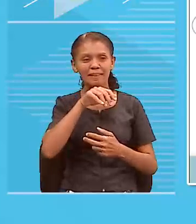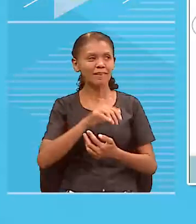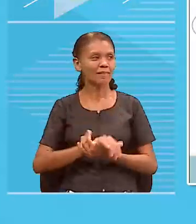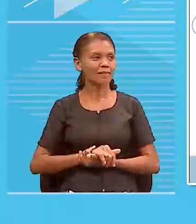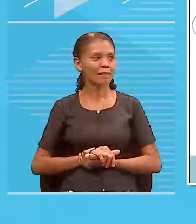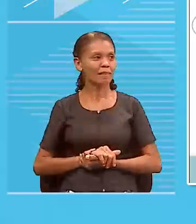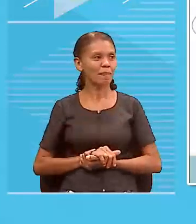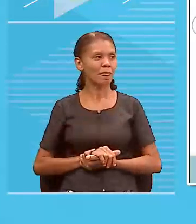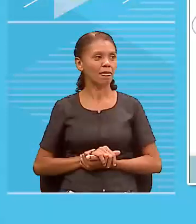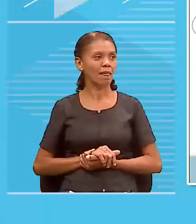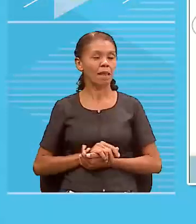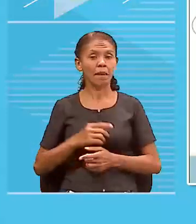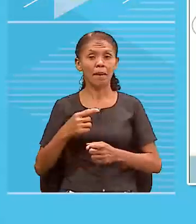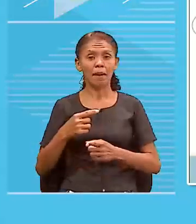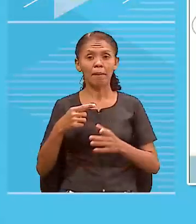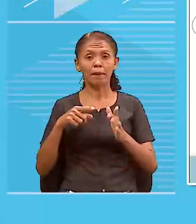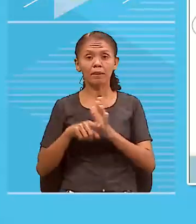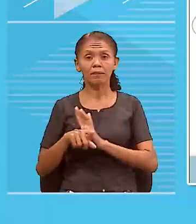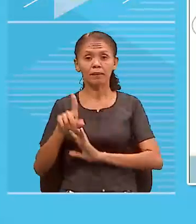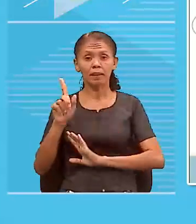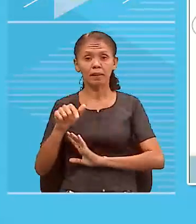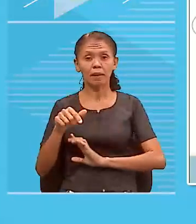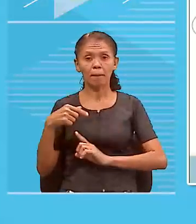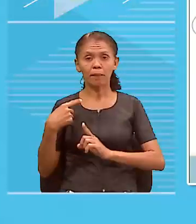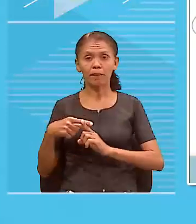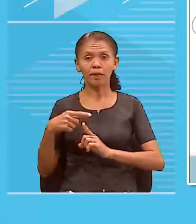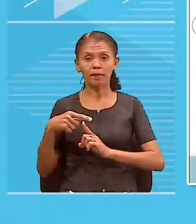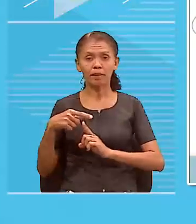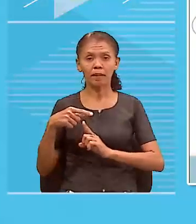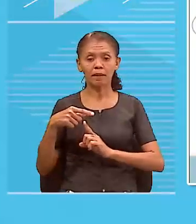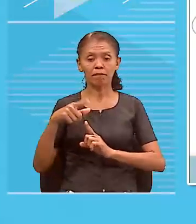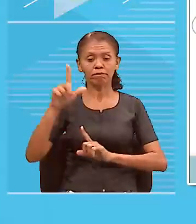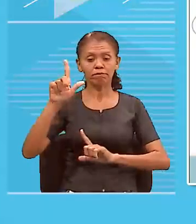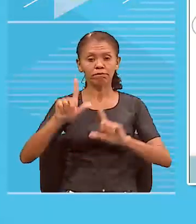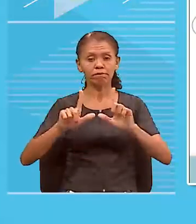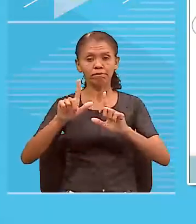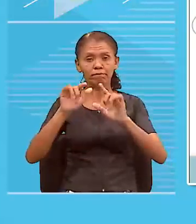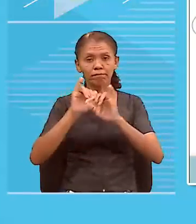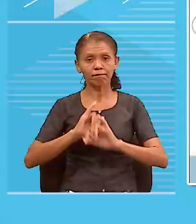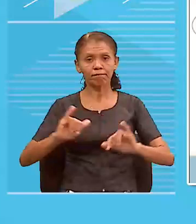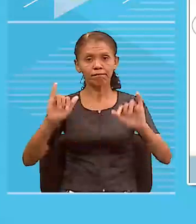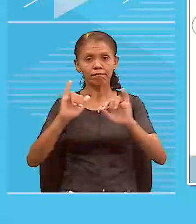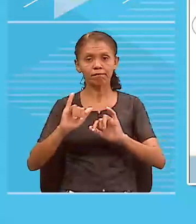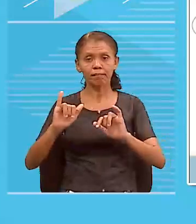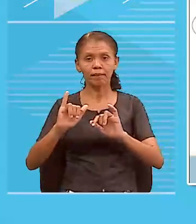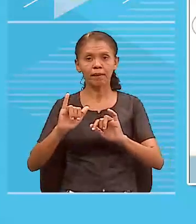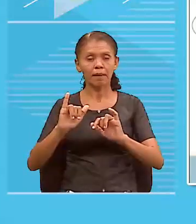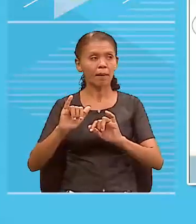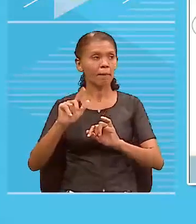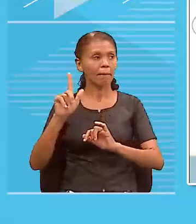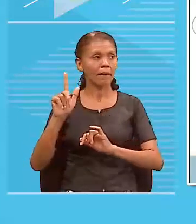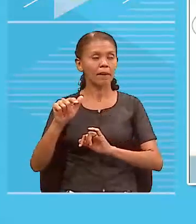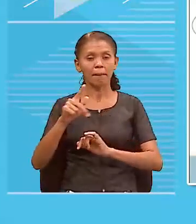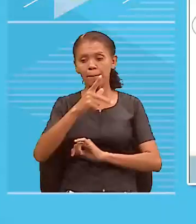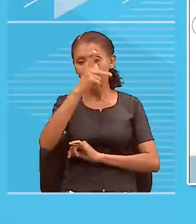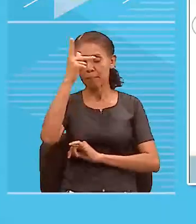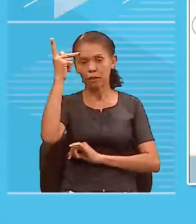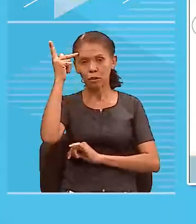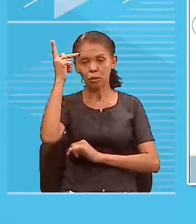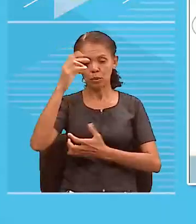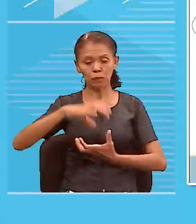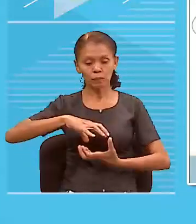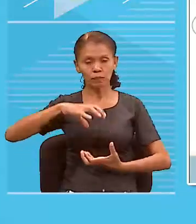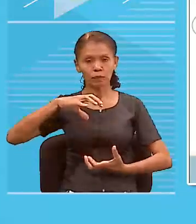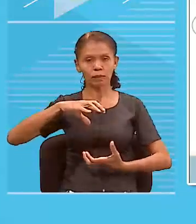eu não gosto de usar muito esse nome a melhor idade porque porque é uma crescente as pessoas